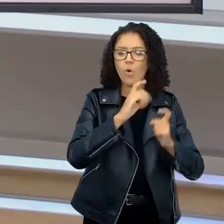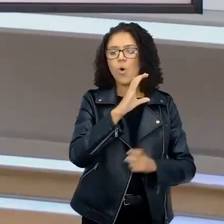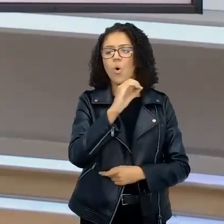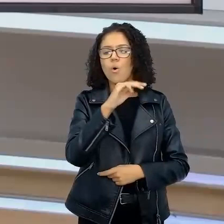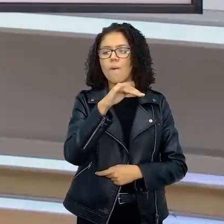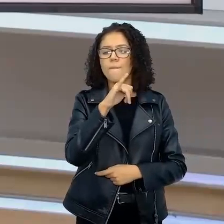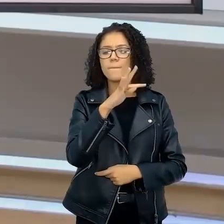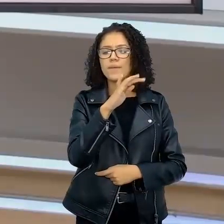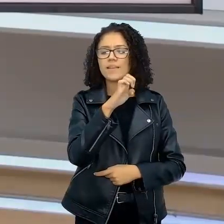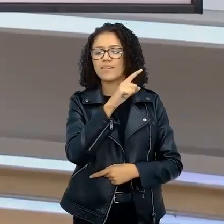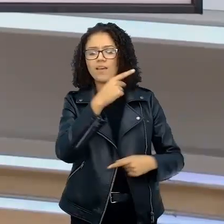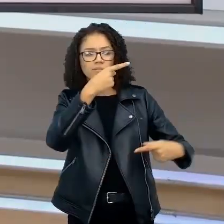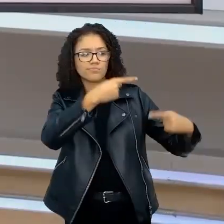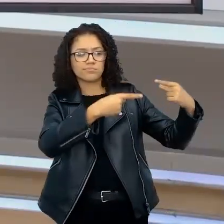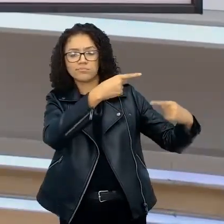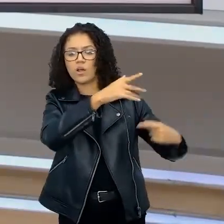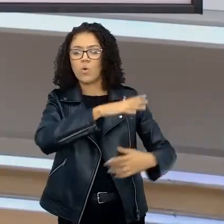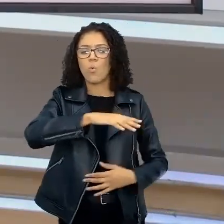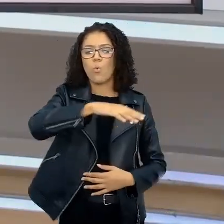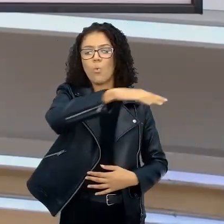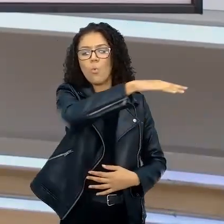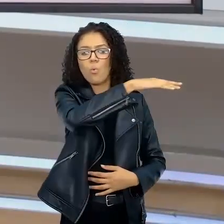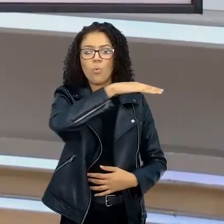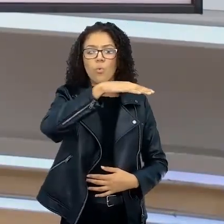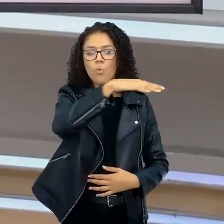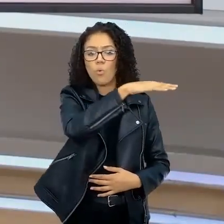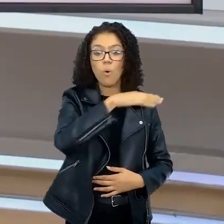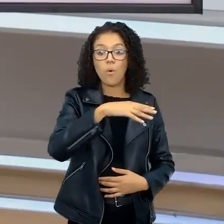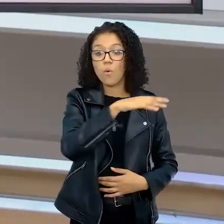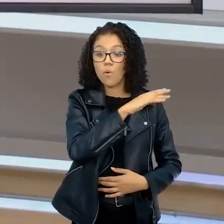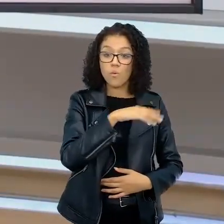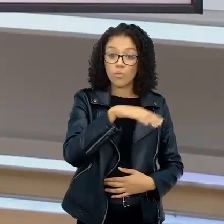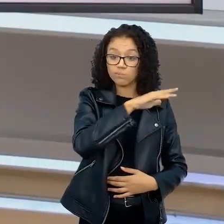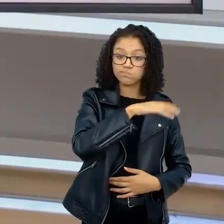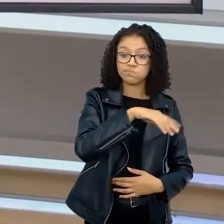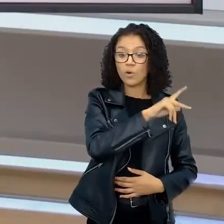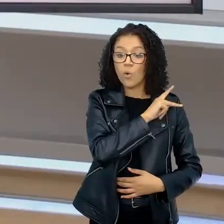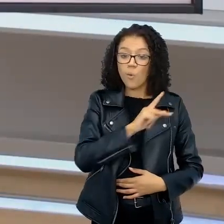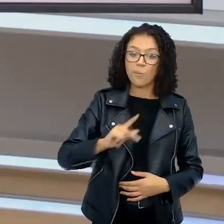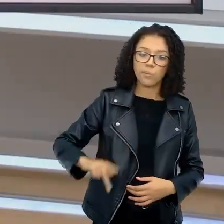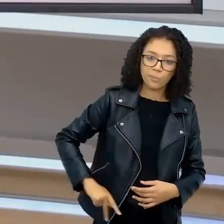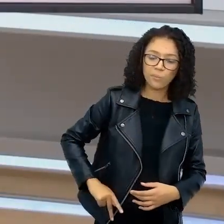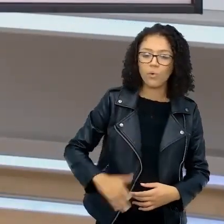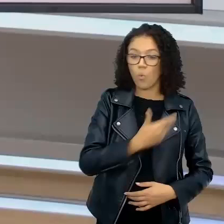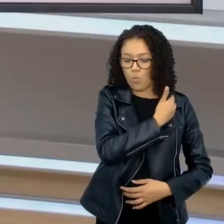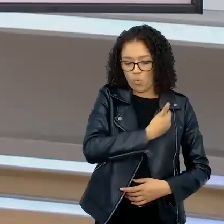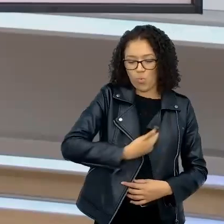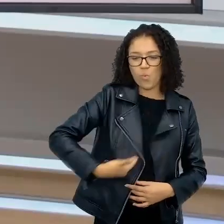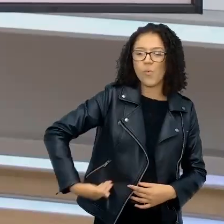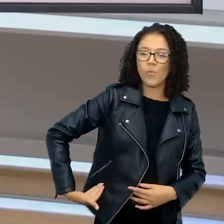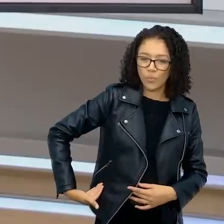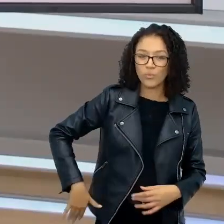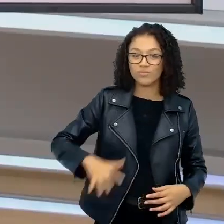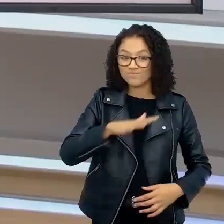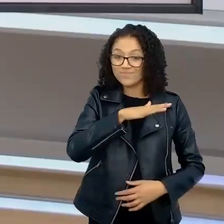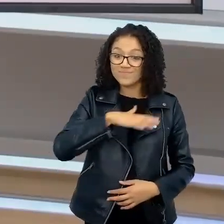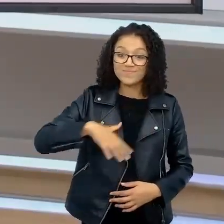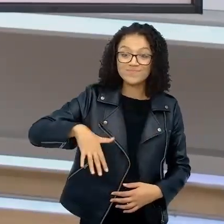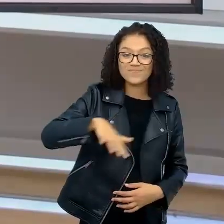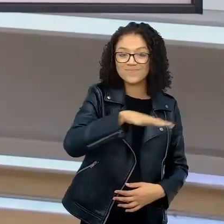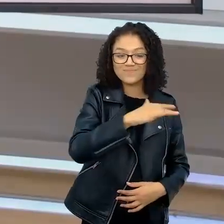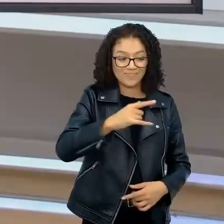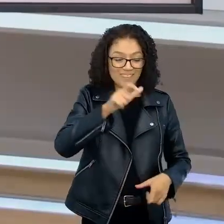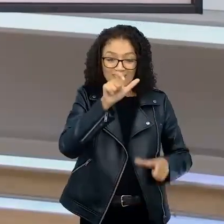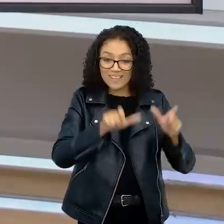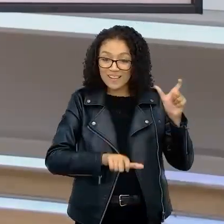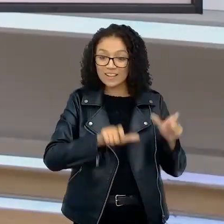da organização dos serviços públicos, de serviços privados, da sociedade civil, de